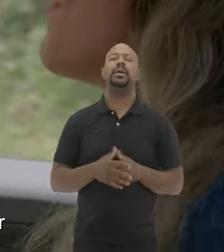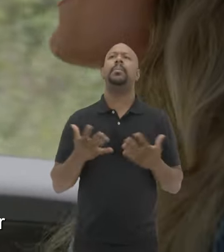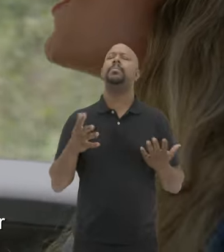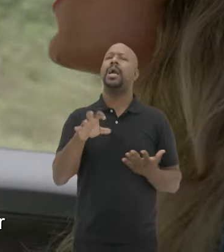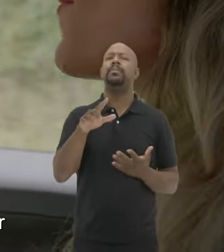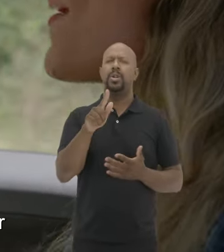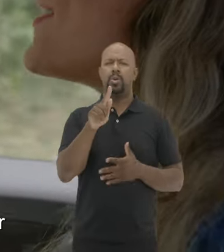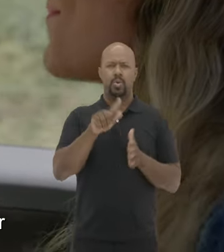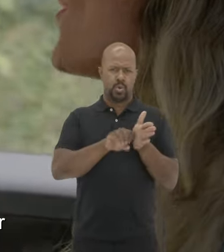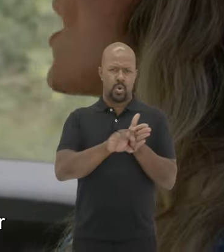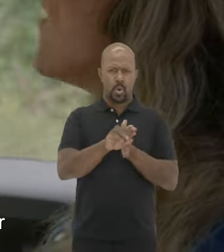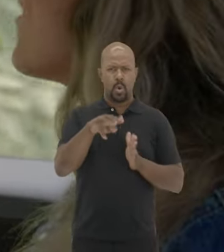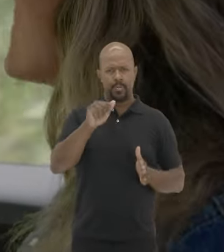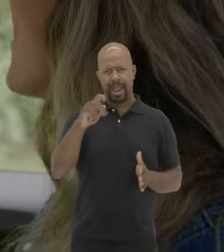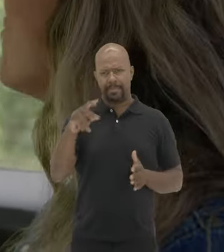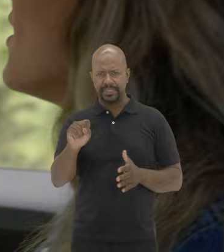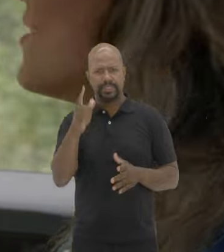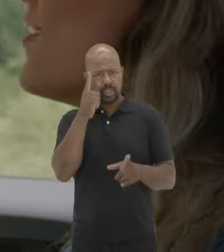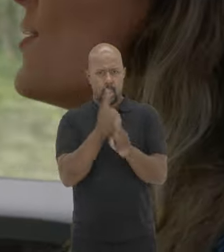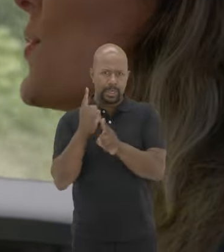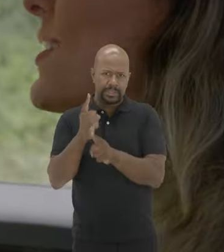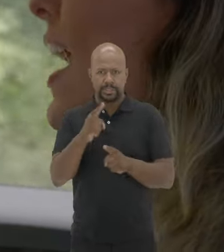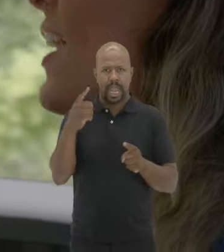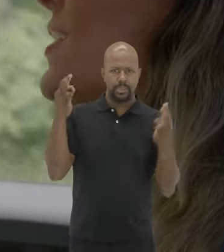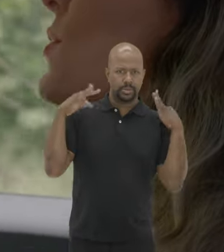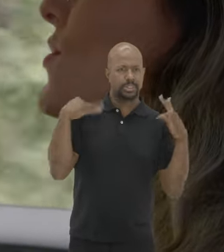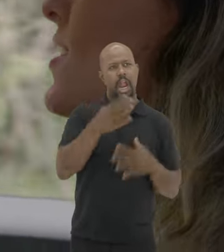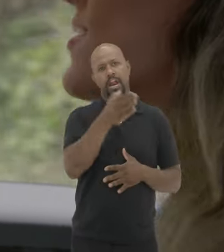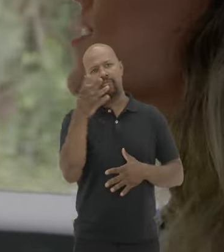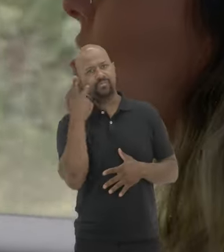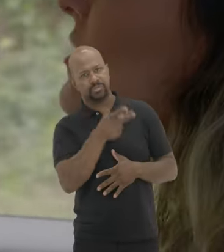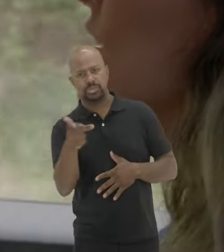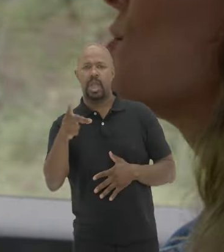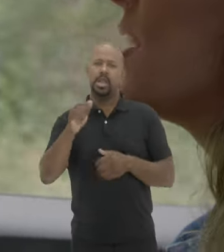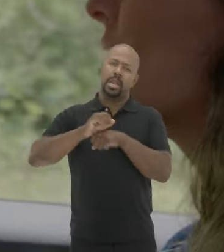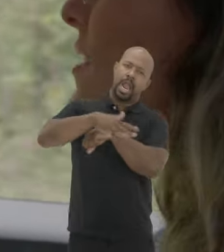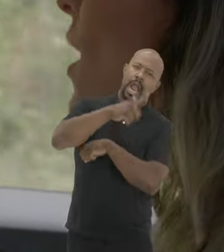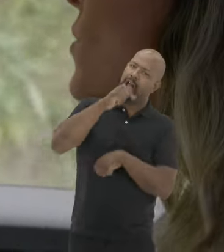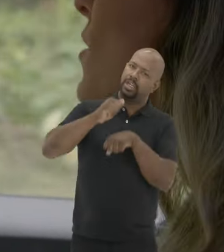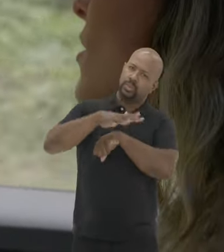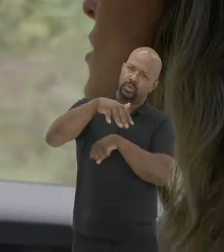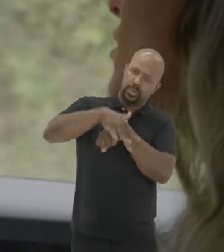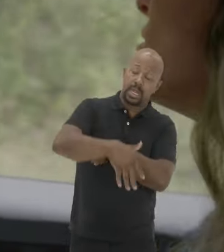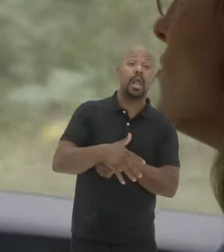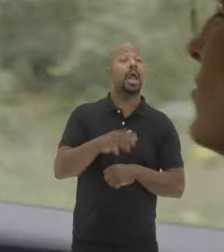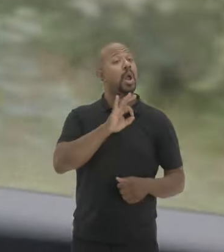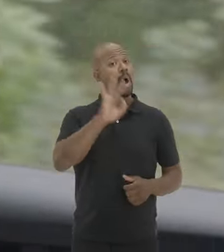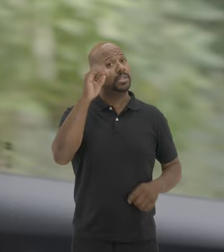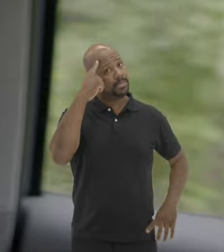e Mas pelo Google Maps dá para achar né ele consegue ver turistais curtir as cachoeiras e tal